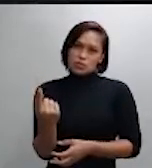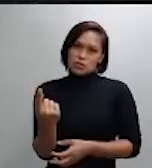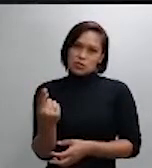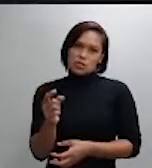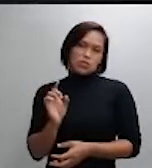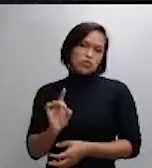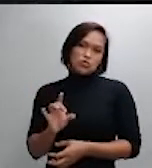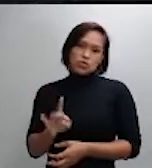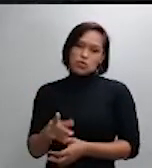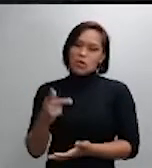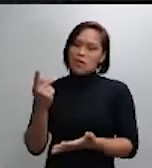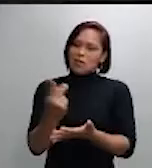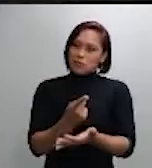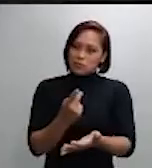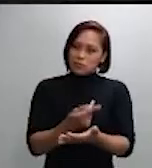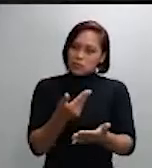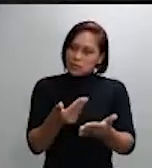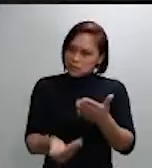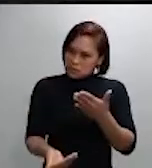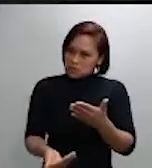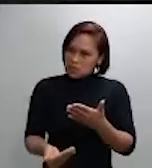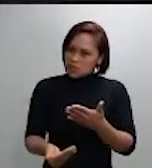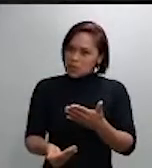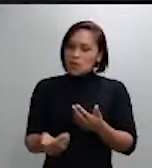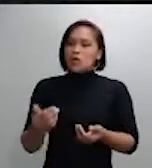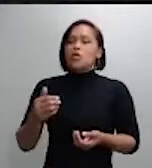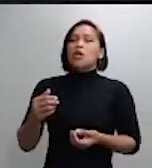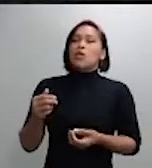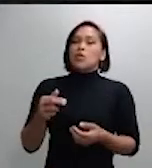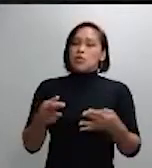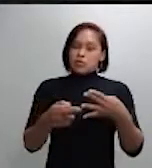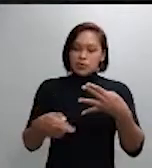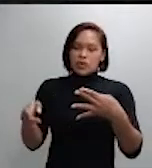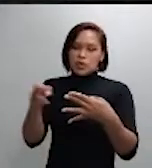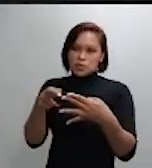julgada improcedente, de acordo com o recurso especial